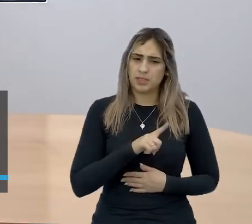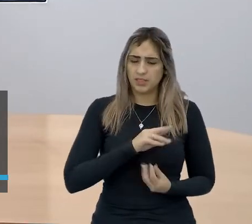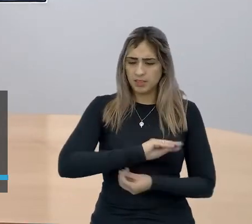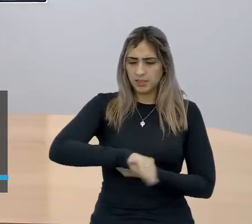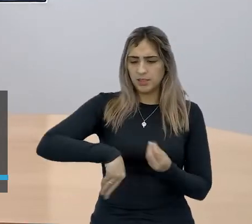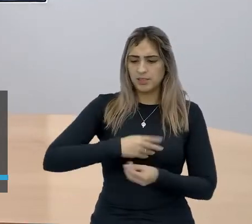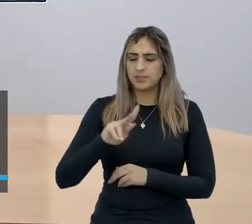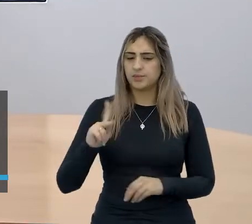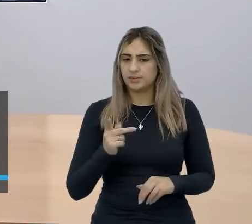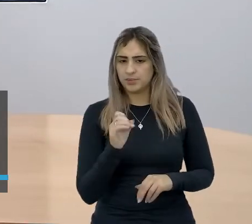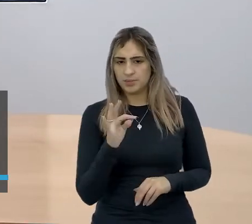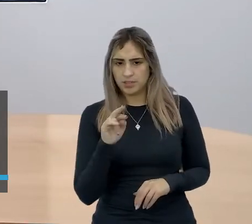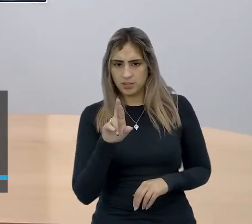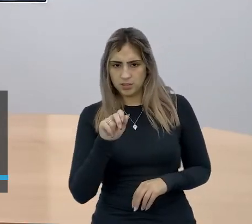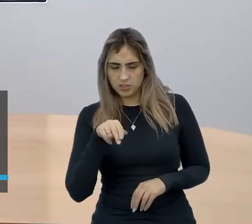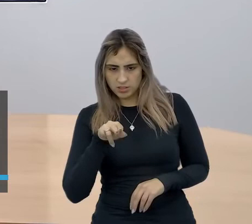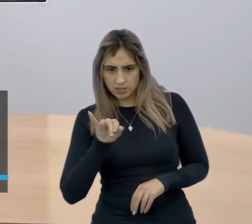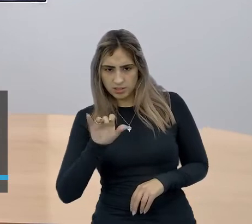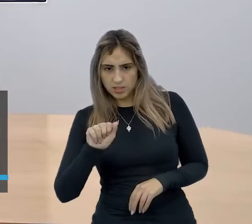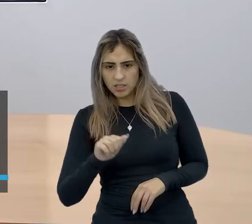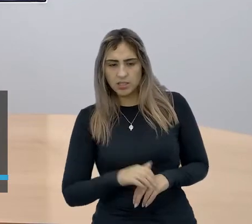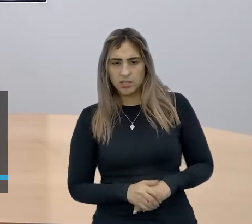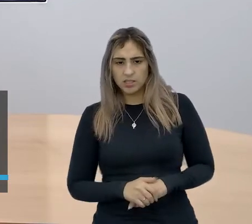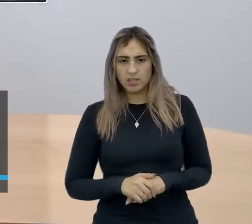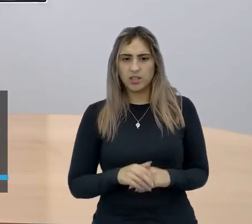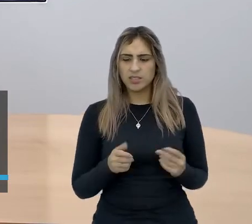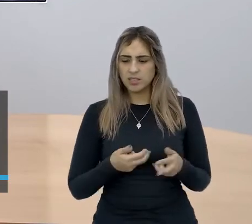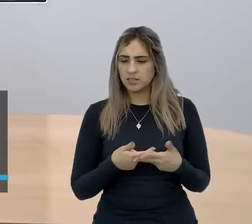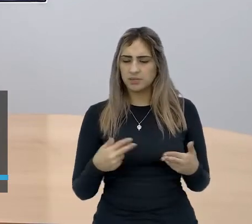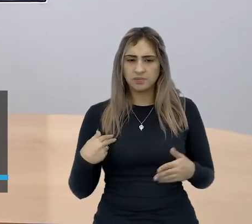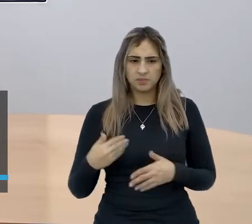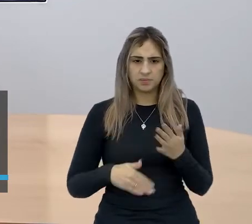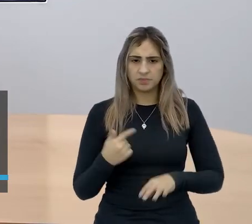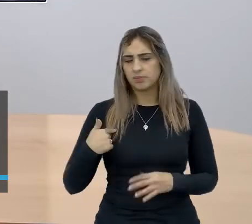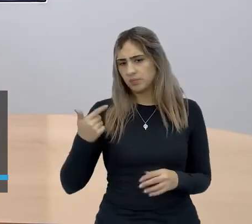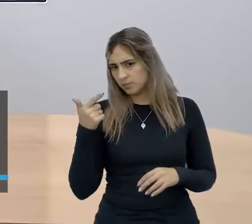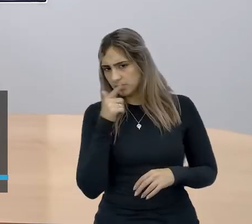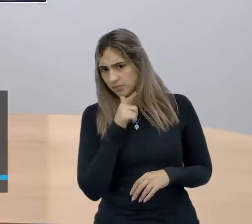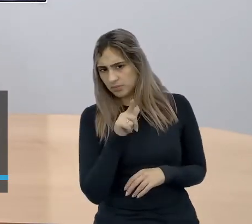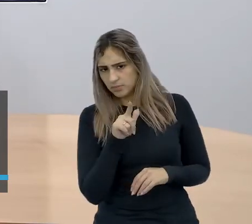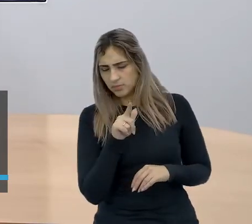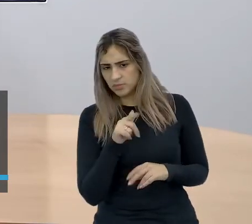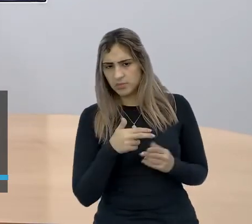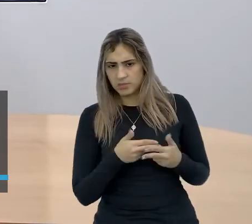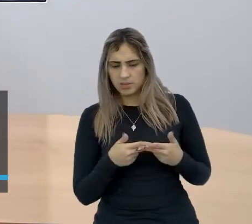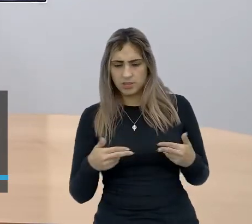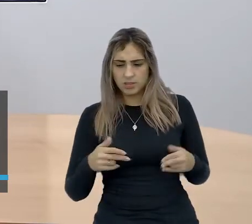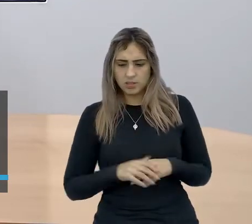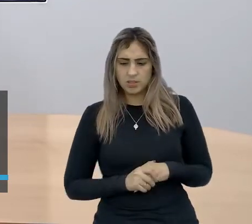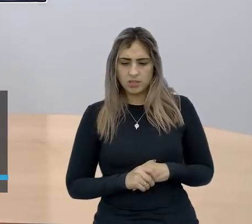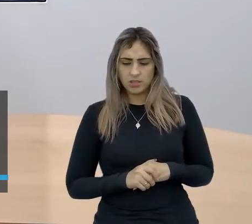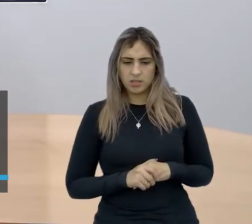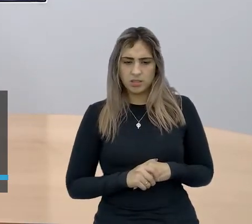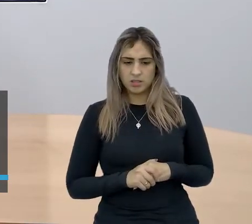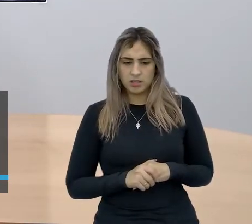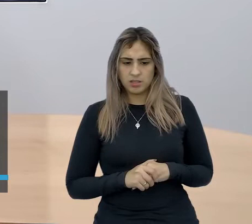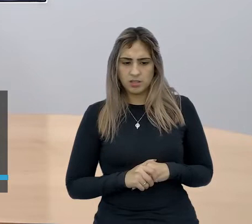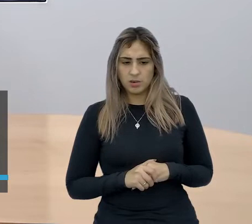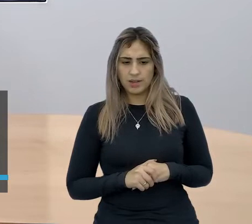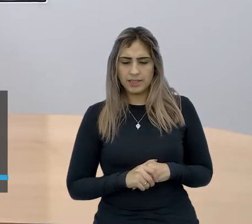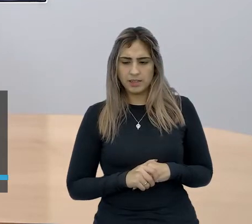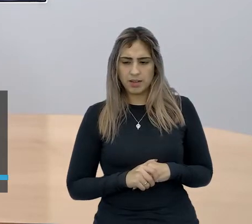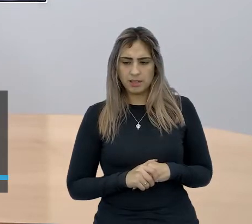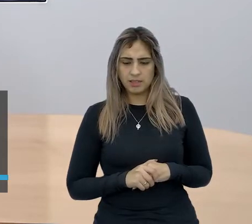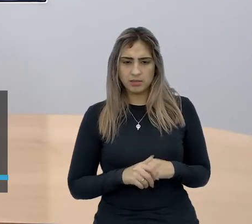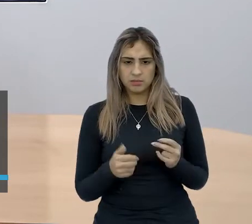misturas heterogêneas, diferente. Opa, você consegue bater o olho e falar, tem alguma coisa diferente aí, ó, tá certo?